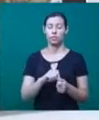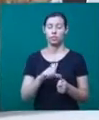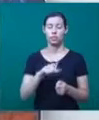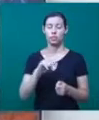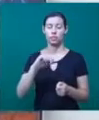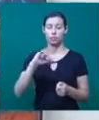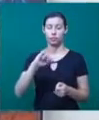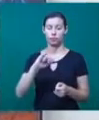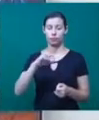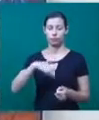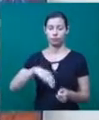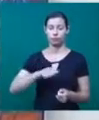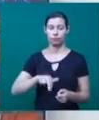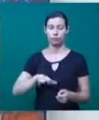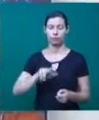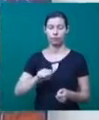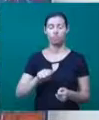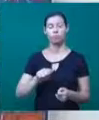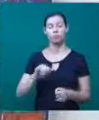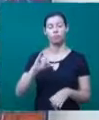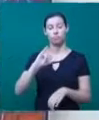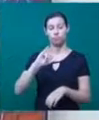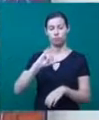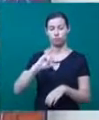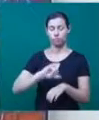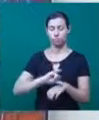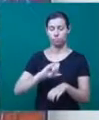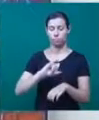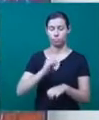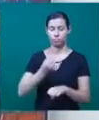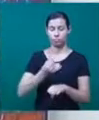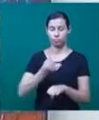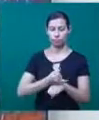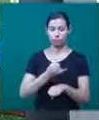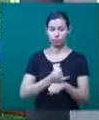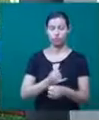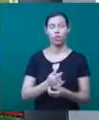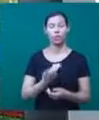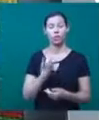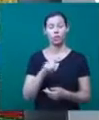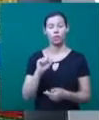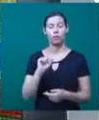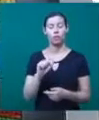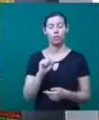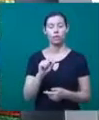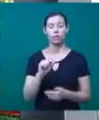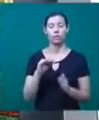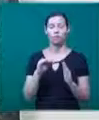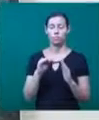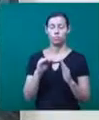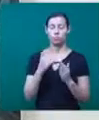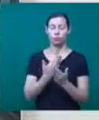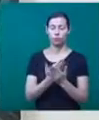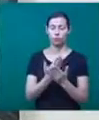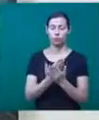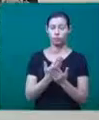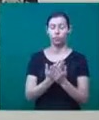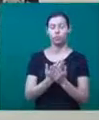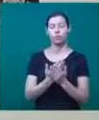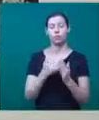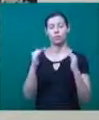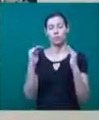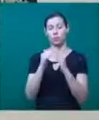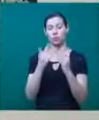de ferro. Já este trabalho partiu do imaginário do estudo da casa. E este, do carnaval. Várias